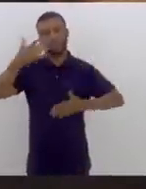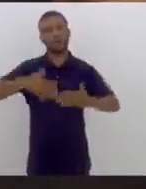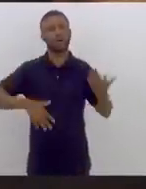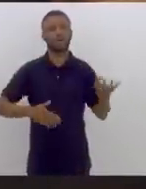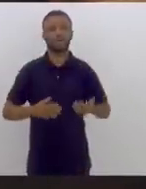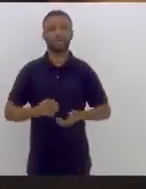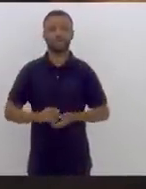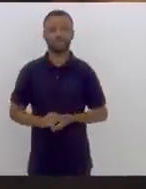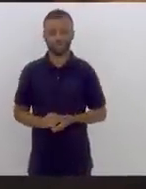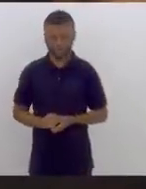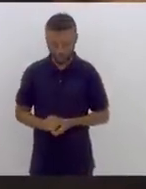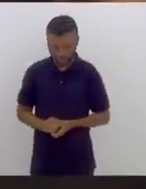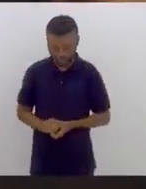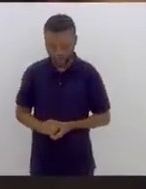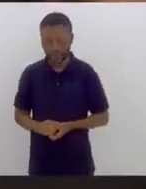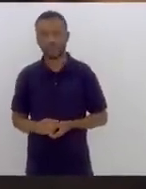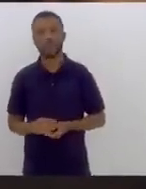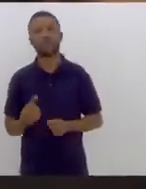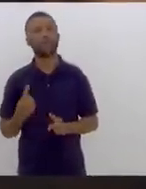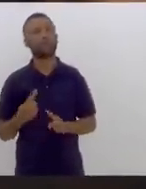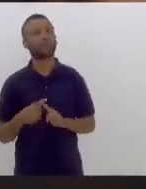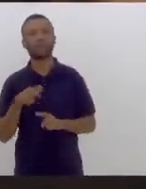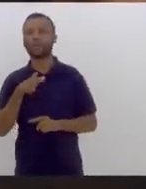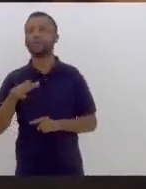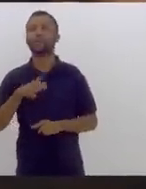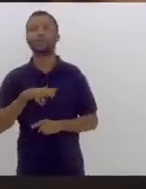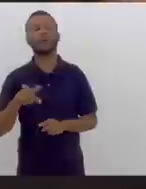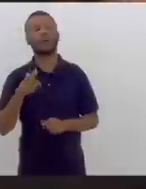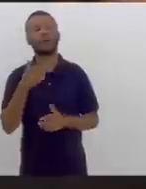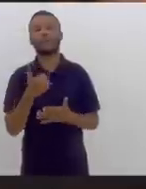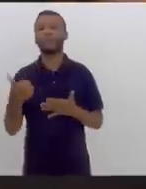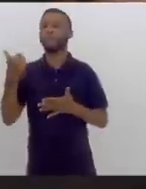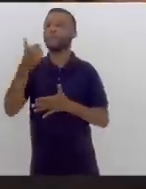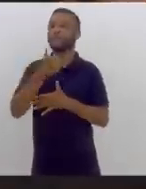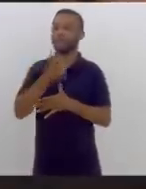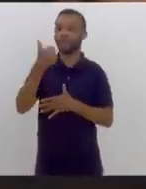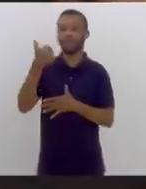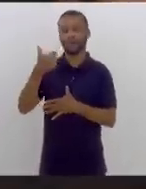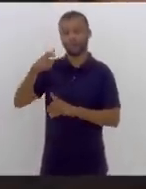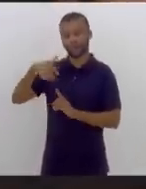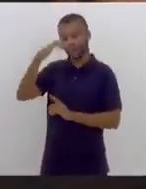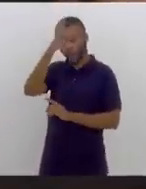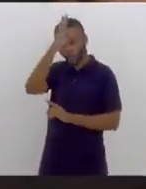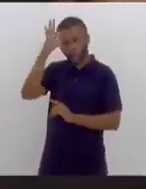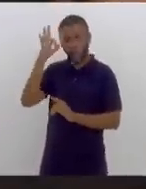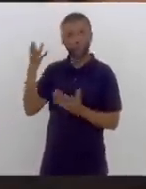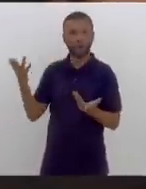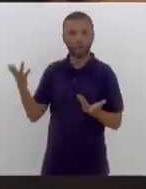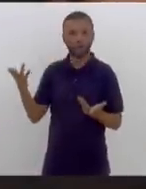o certo porque não é privilegiar aquele que foi absolvido